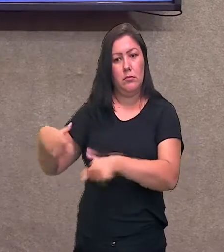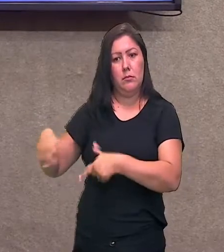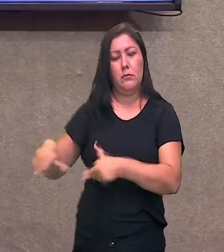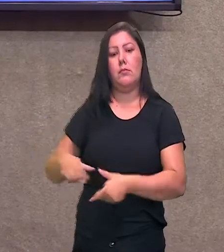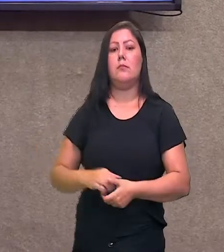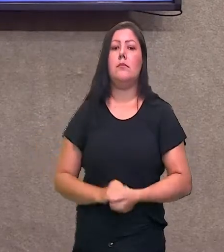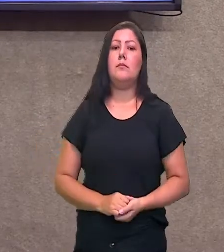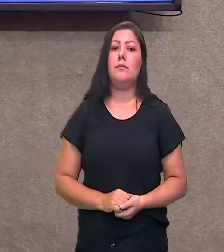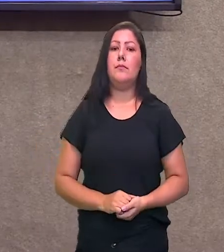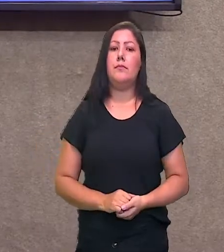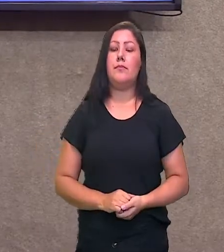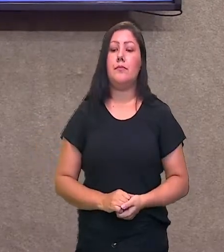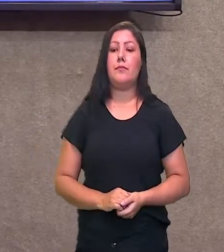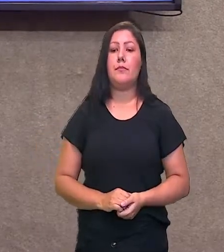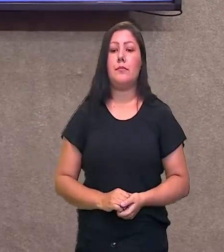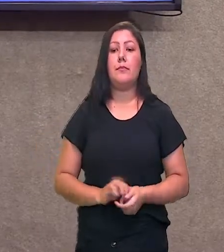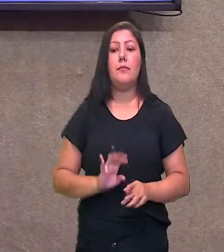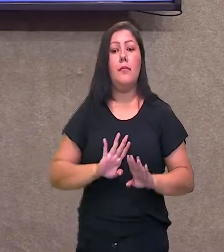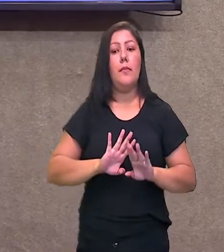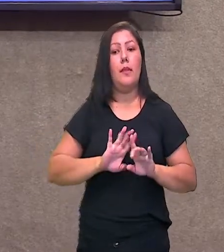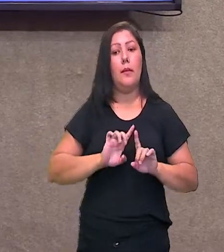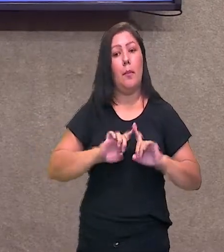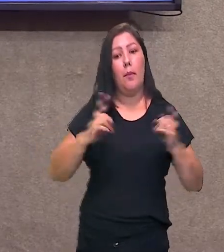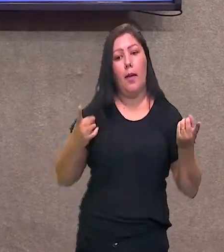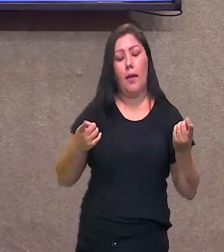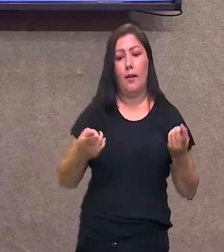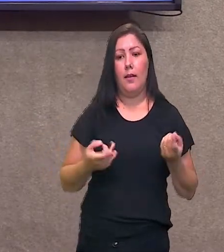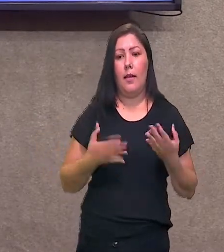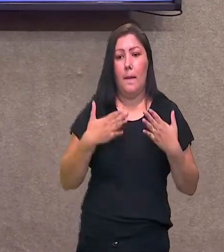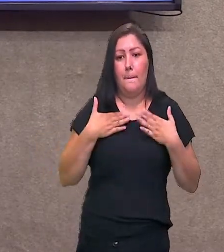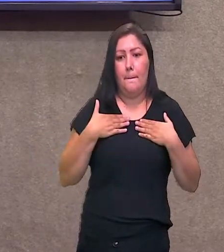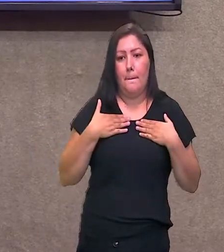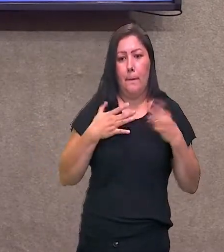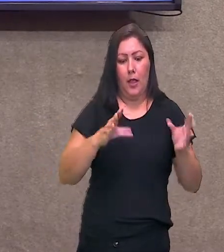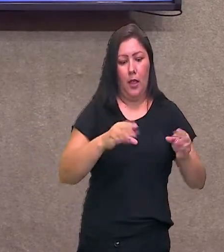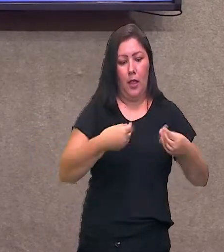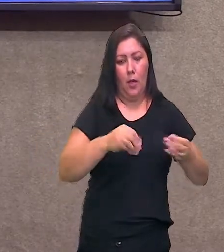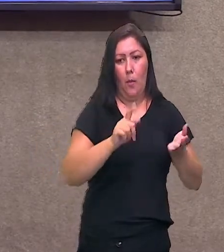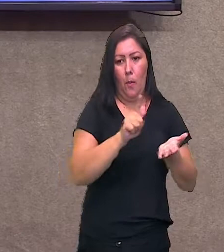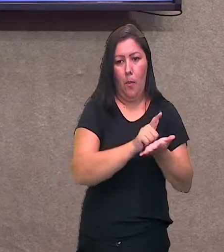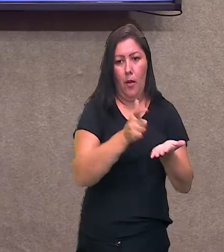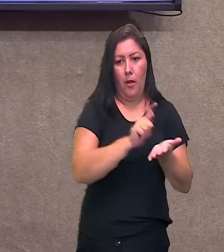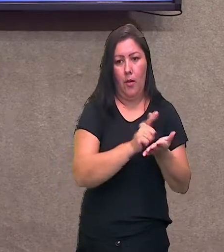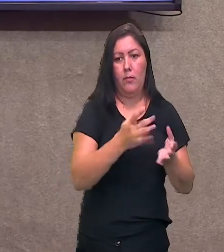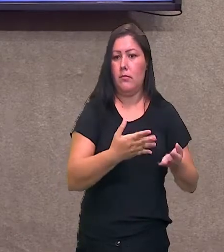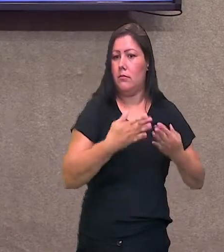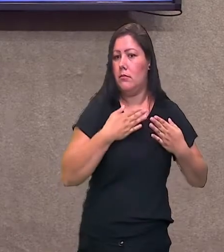trouxe aqui uma folha que eu venho olhando às vezes para o que acontece.